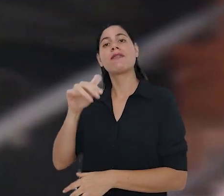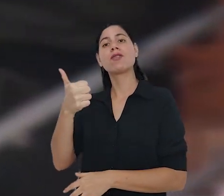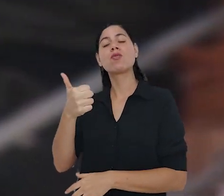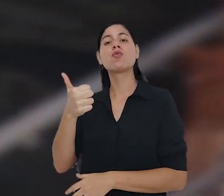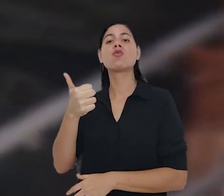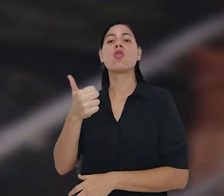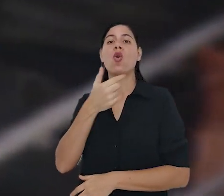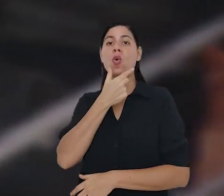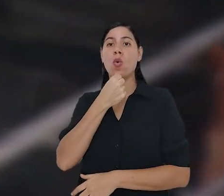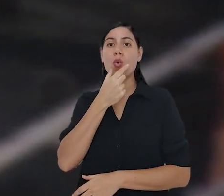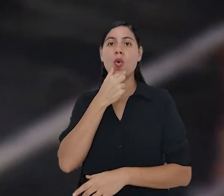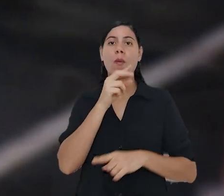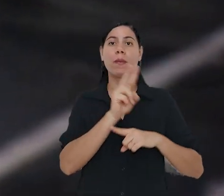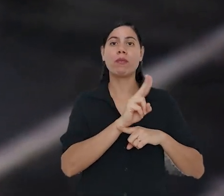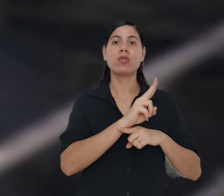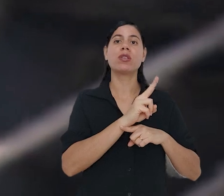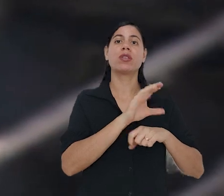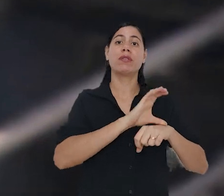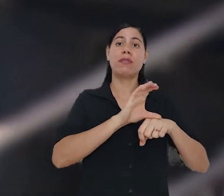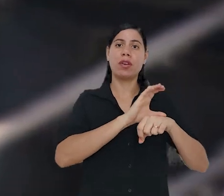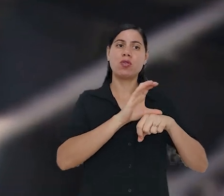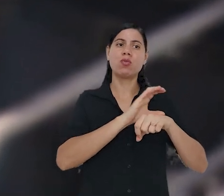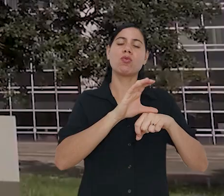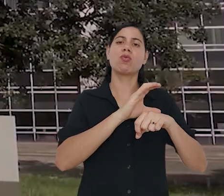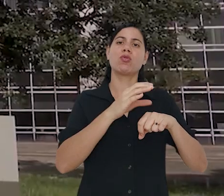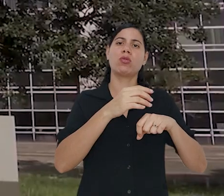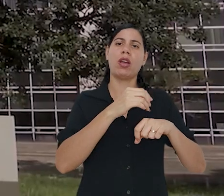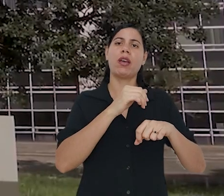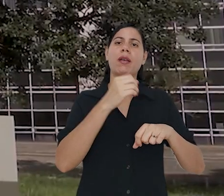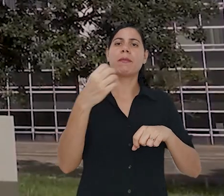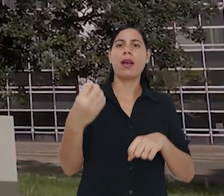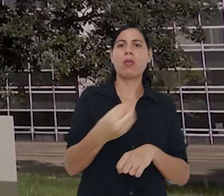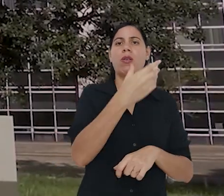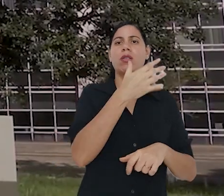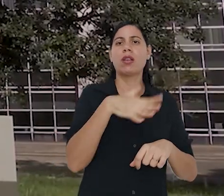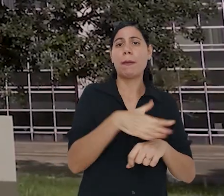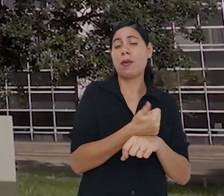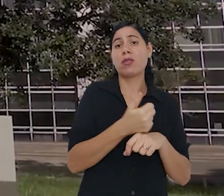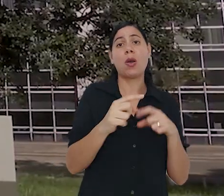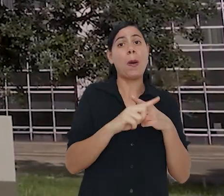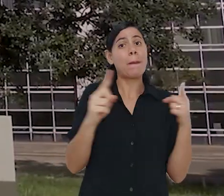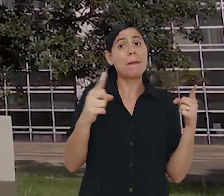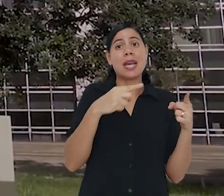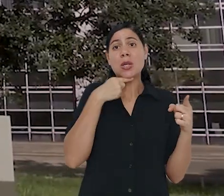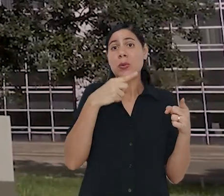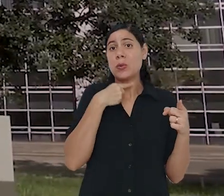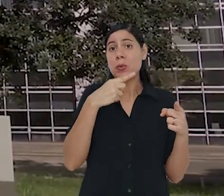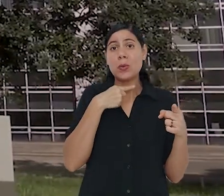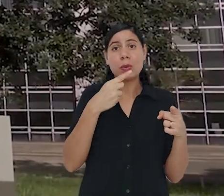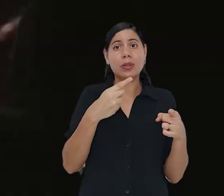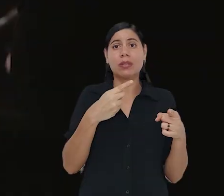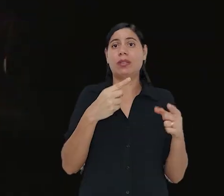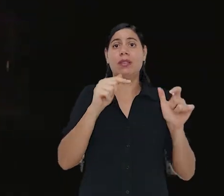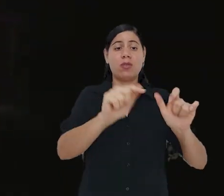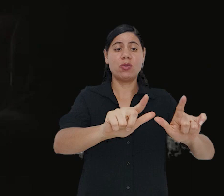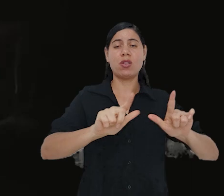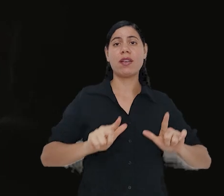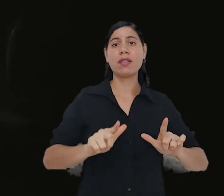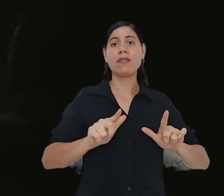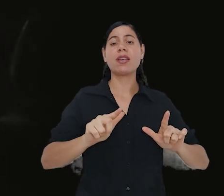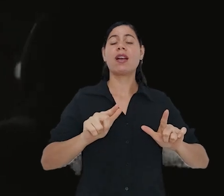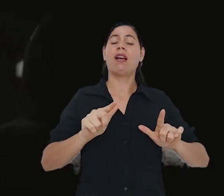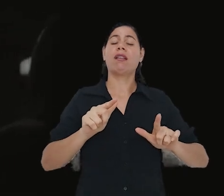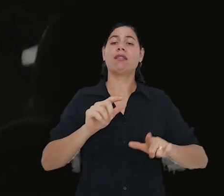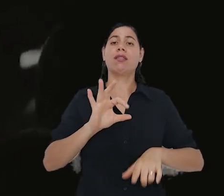vigilante que fez curso de reciclagem e, ao concluir, não conseguiu homologar o certificado na Polícia Federal por causa